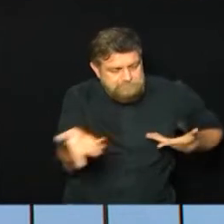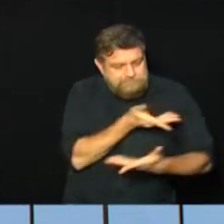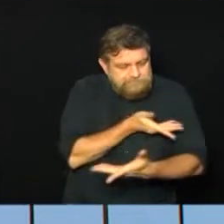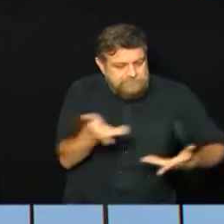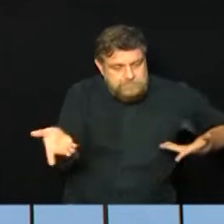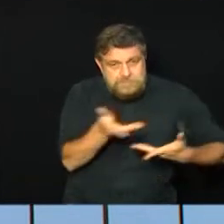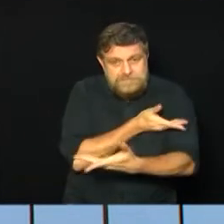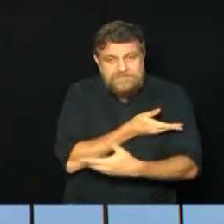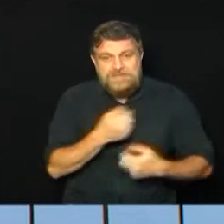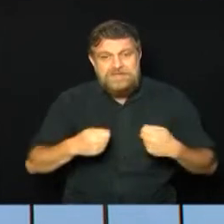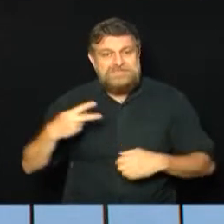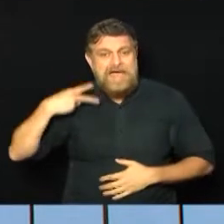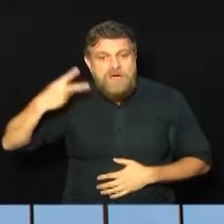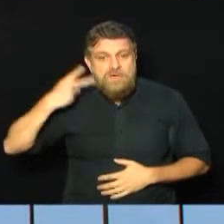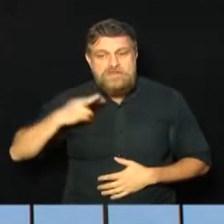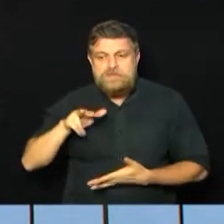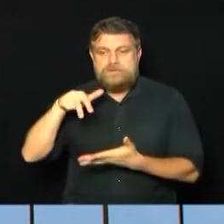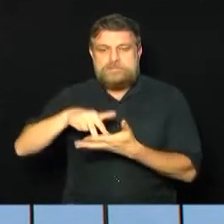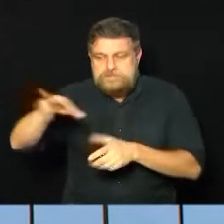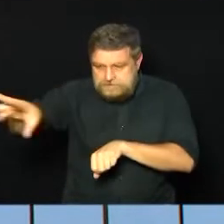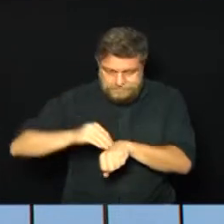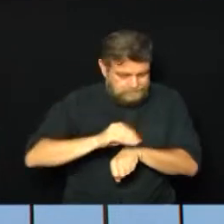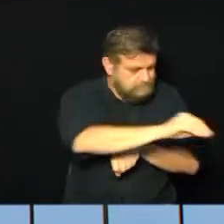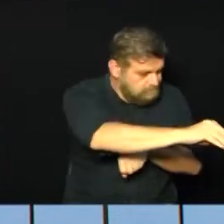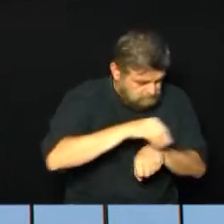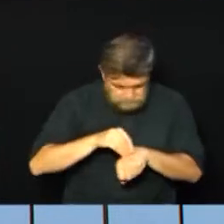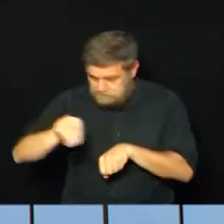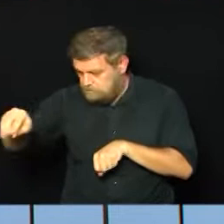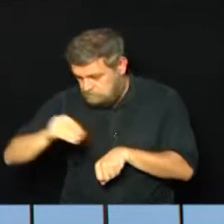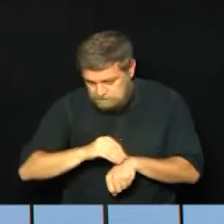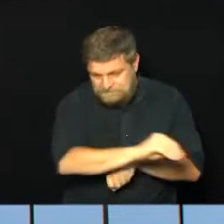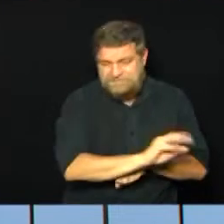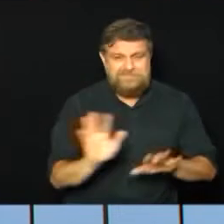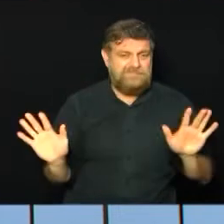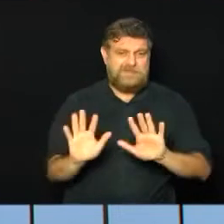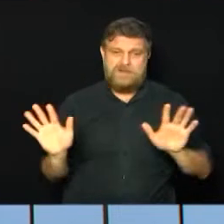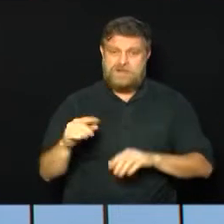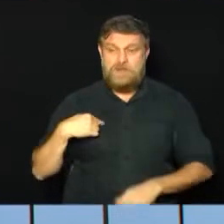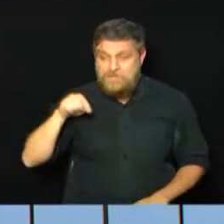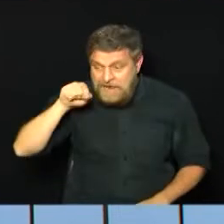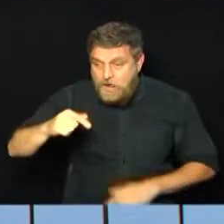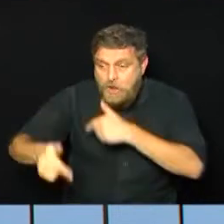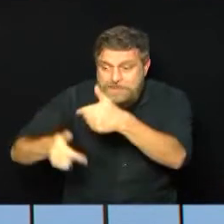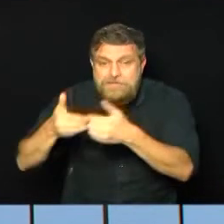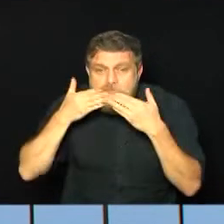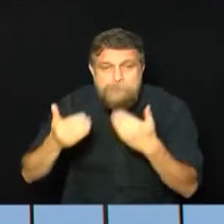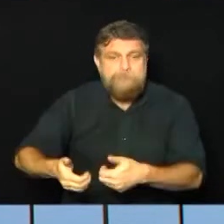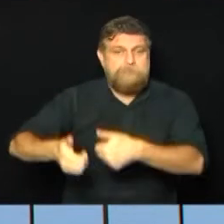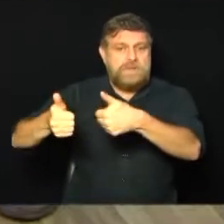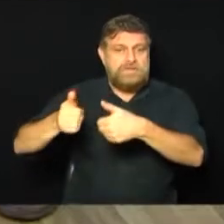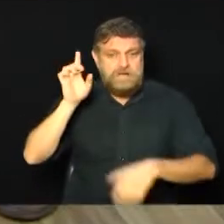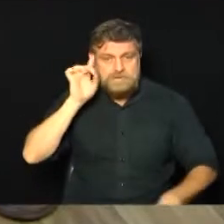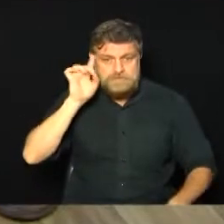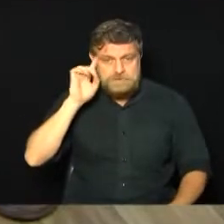não precisem do nosso intermédio para melhorar e simplificar o trabalho deles no dia a dia. Vereador, para